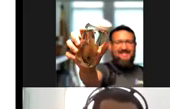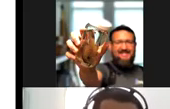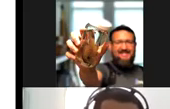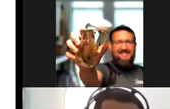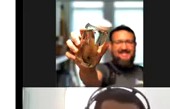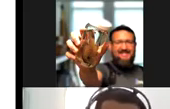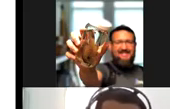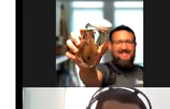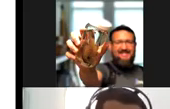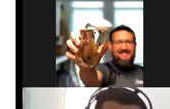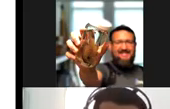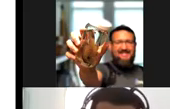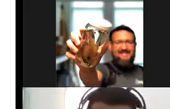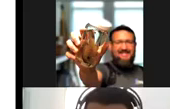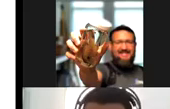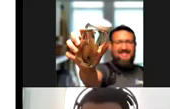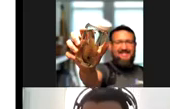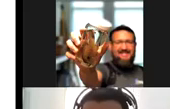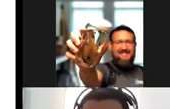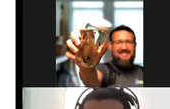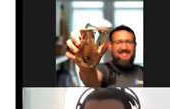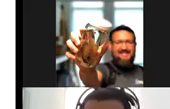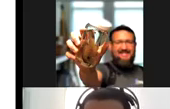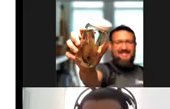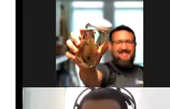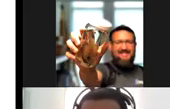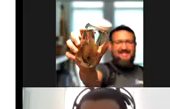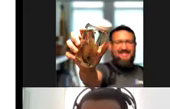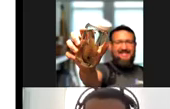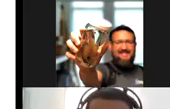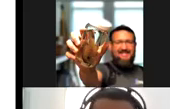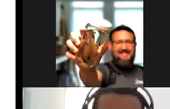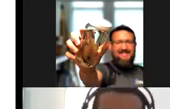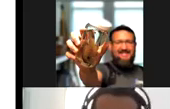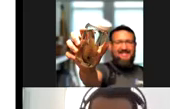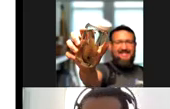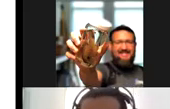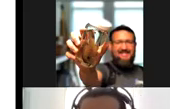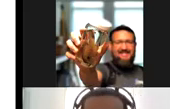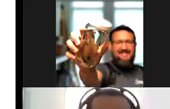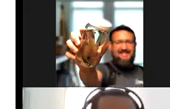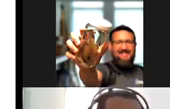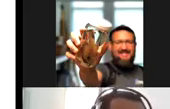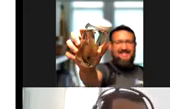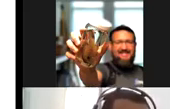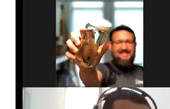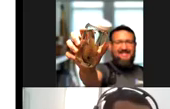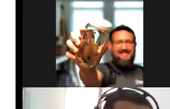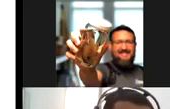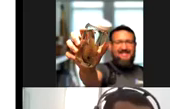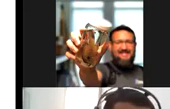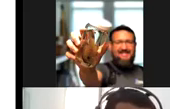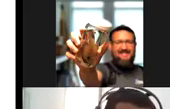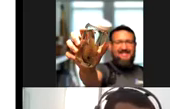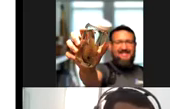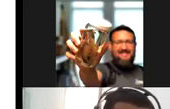Então, a gente chega na década de 90 e o mundo é diferente do mundo que a gente tinha na época do MacArthur, né? A gente tem aqui, por